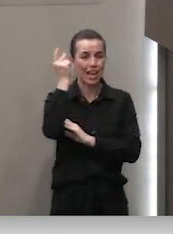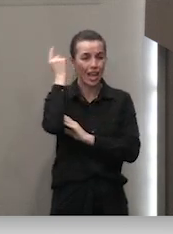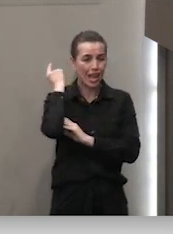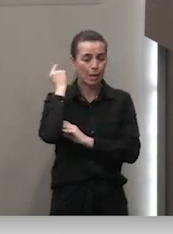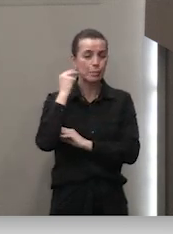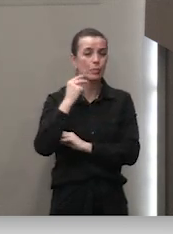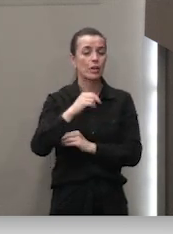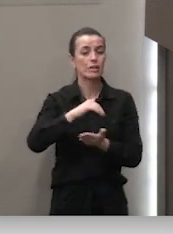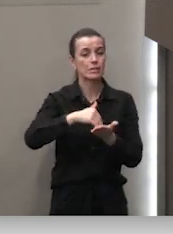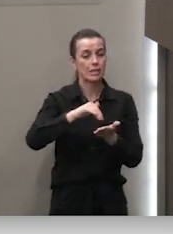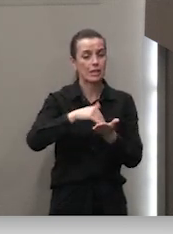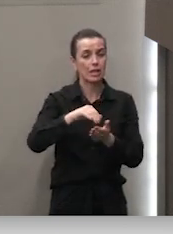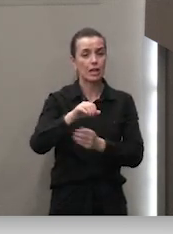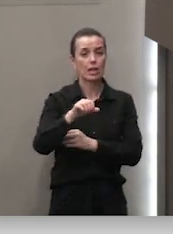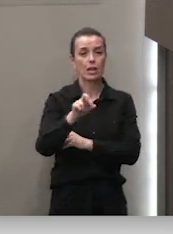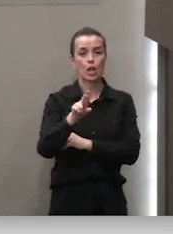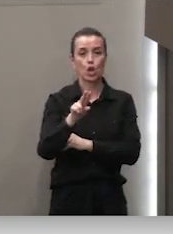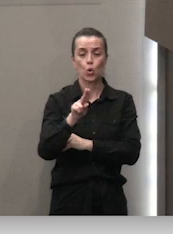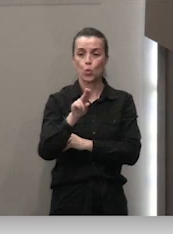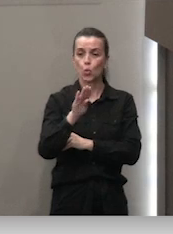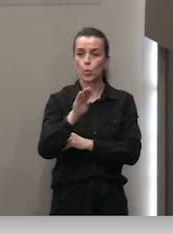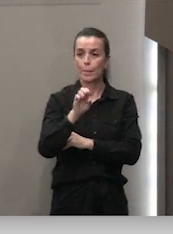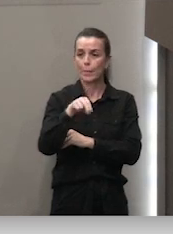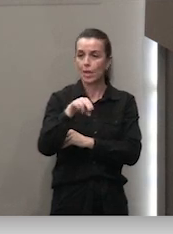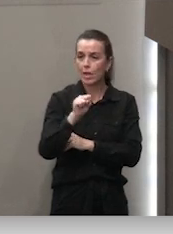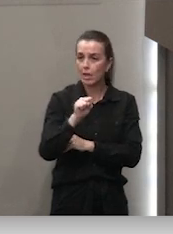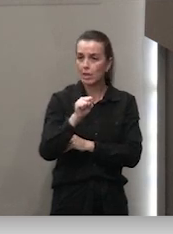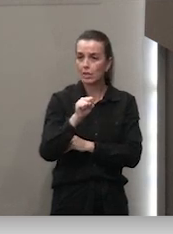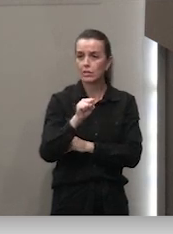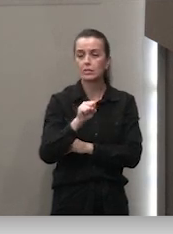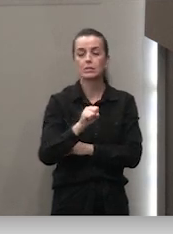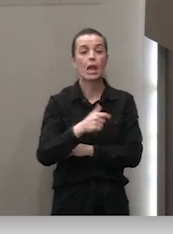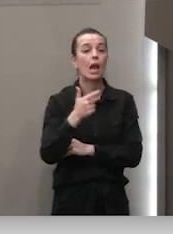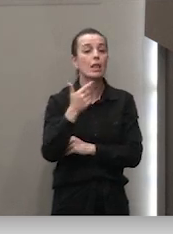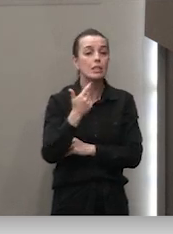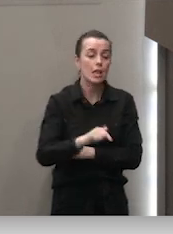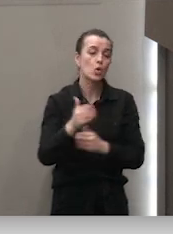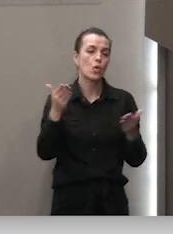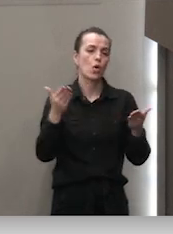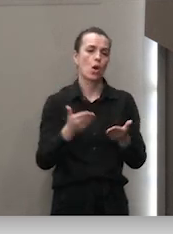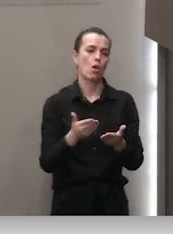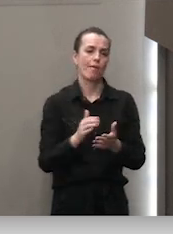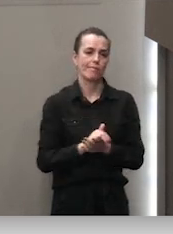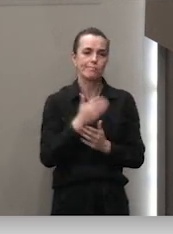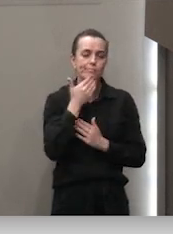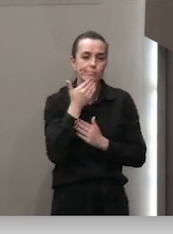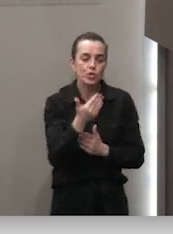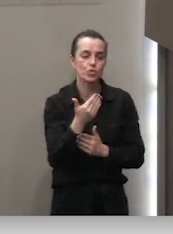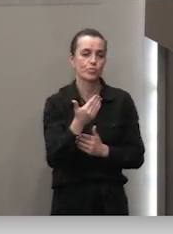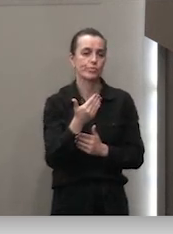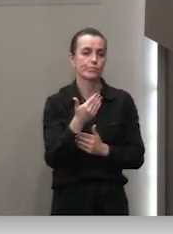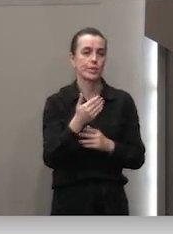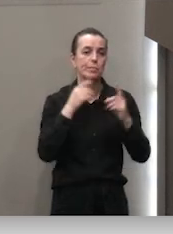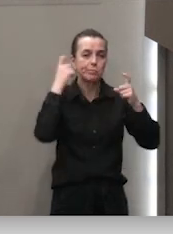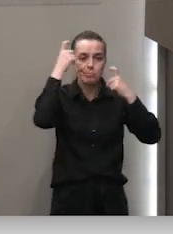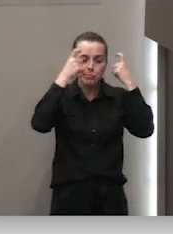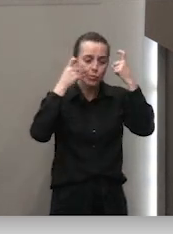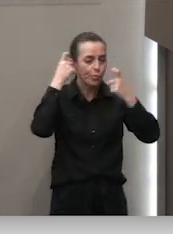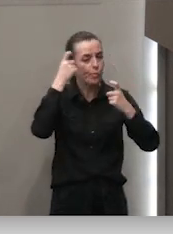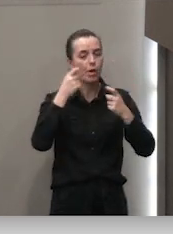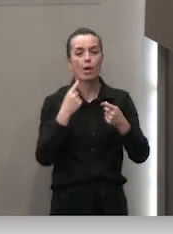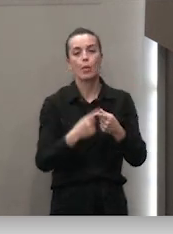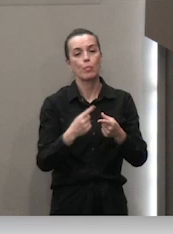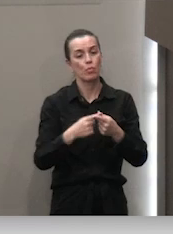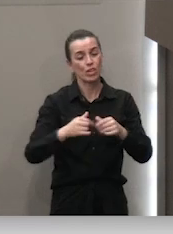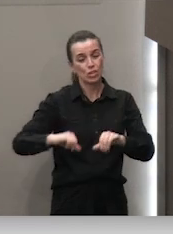Astolfi, e agora já encaminhado para o secretário Ramon, há meses que essa população está sofrendo. Então fica